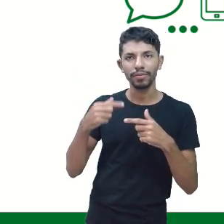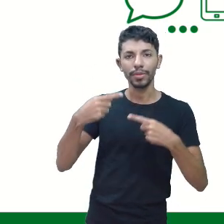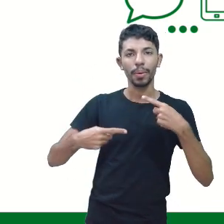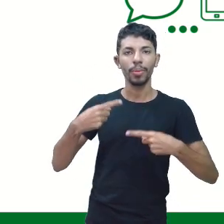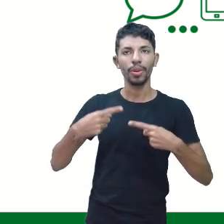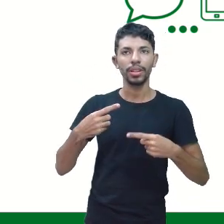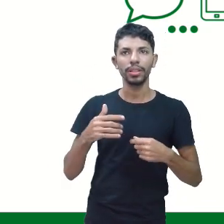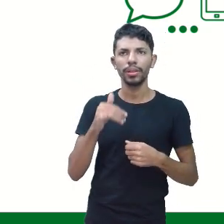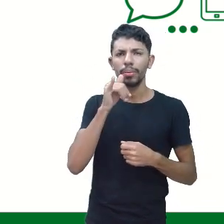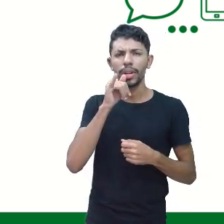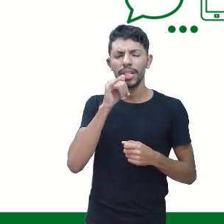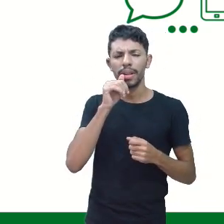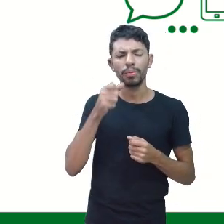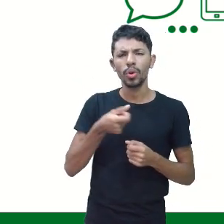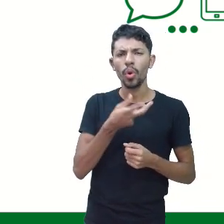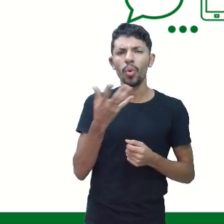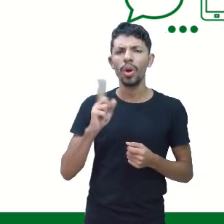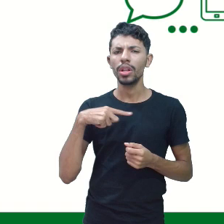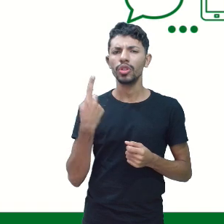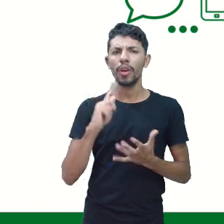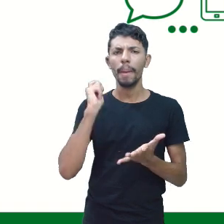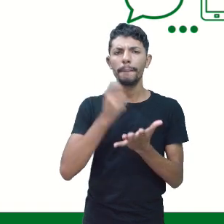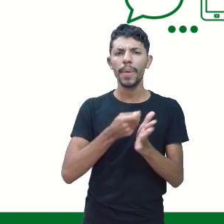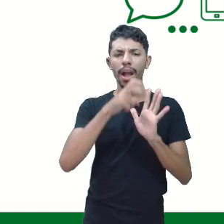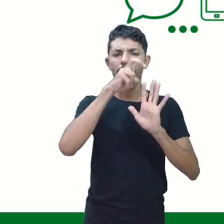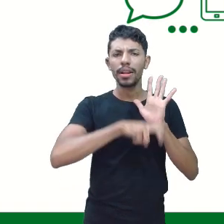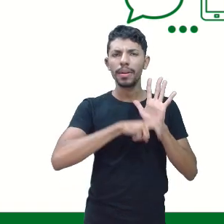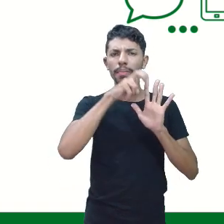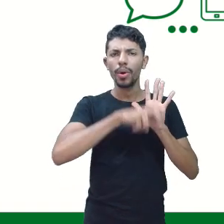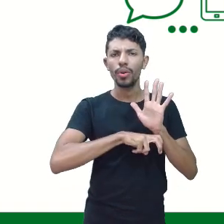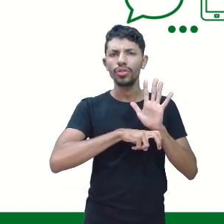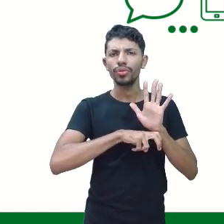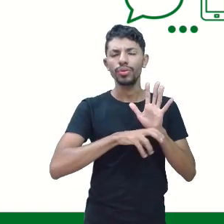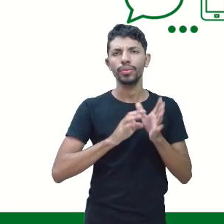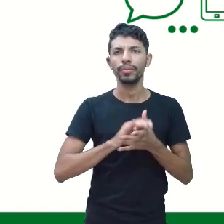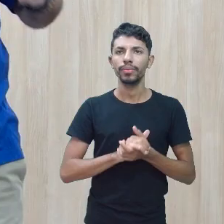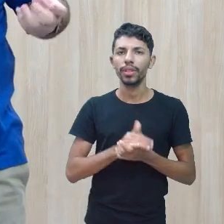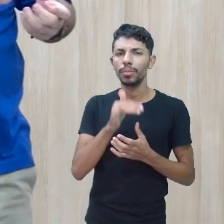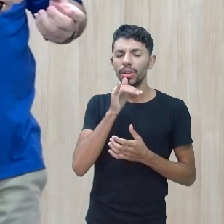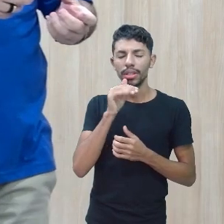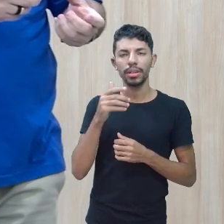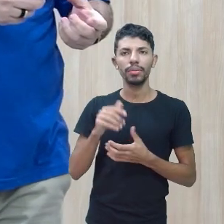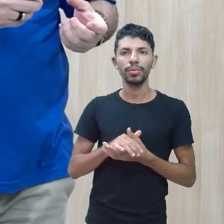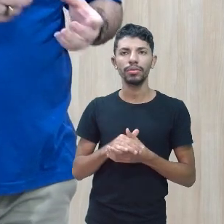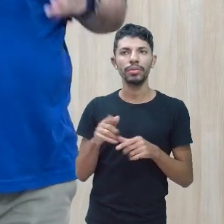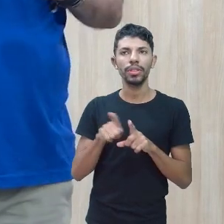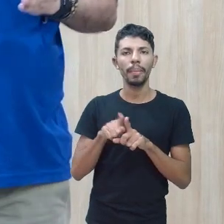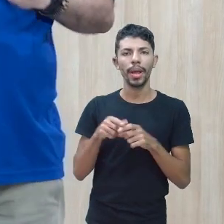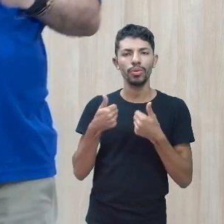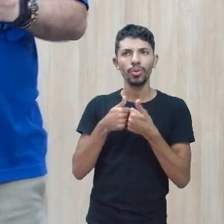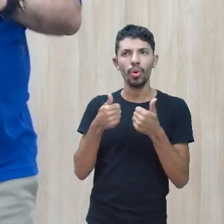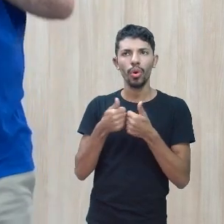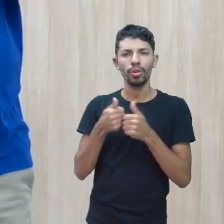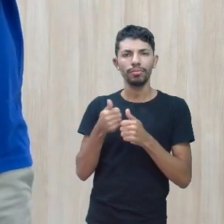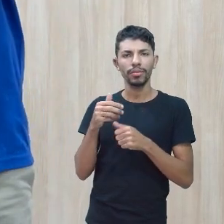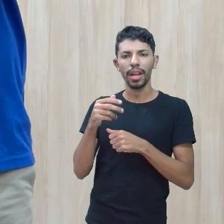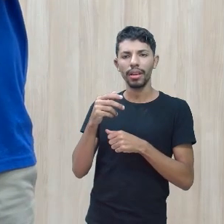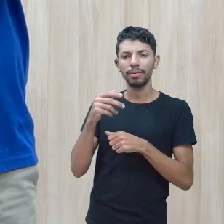imposto? Aí, quando você vê, né, você está lá no ônibus, aí entra um idoso no ônibus, né, e você vê